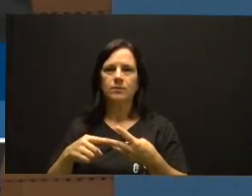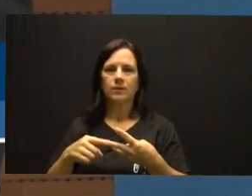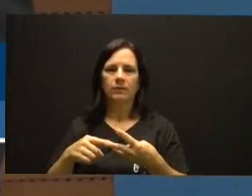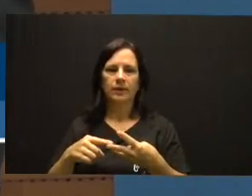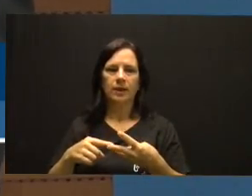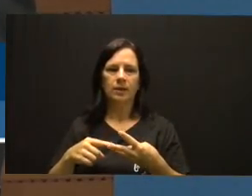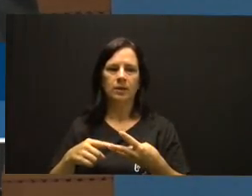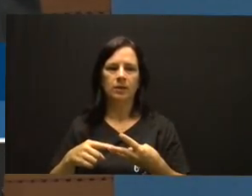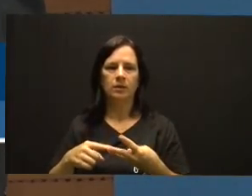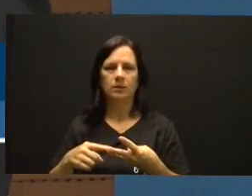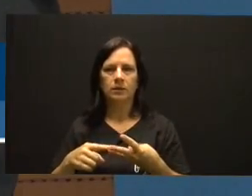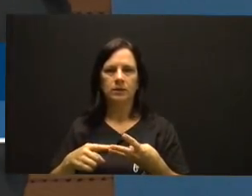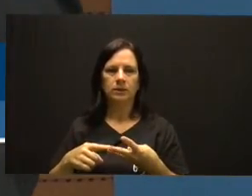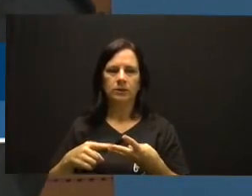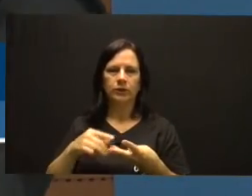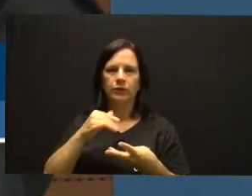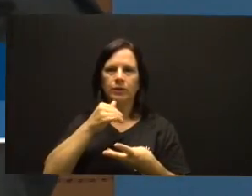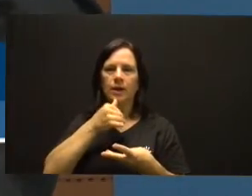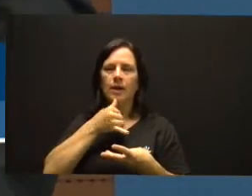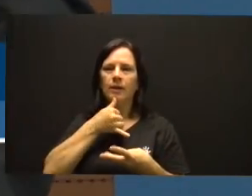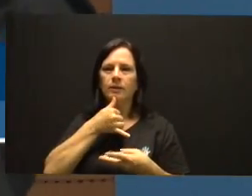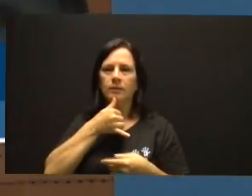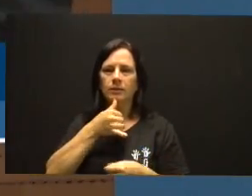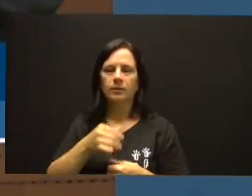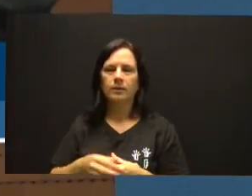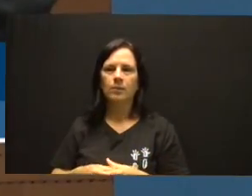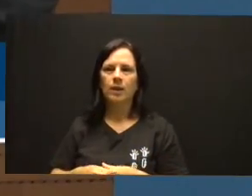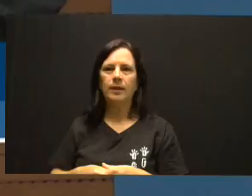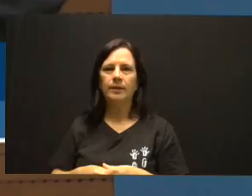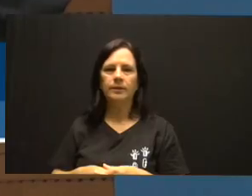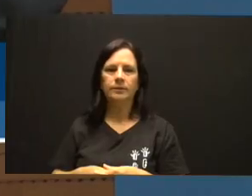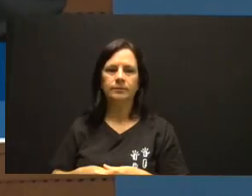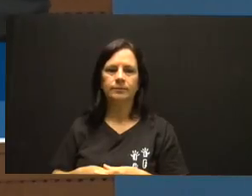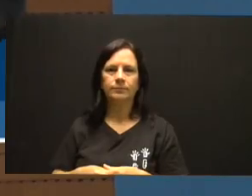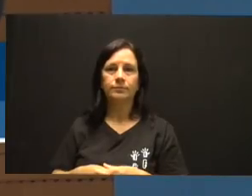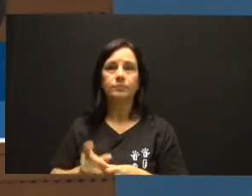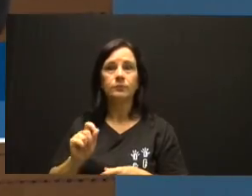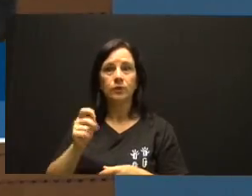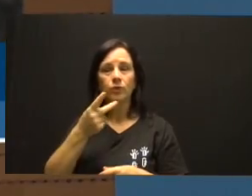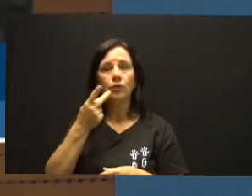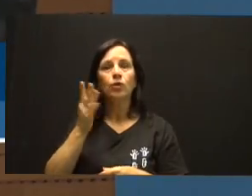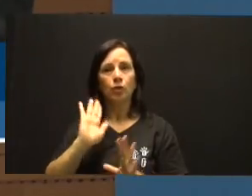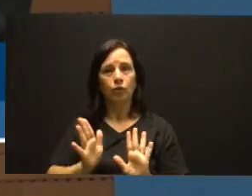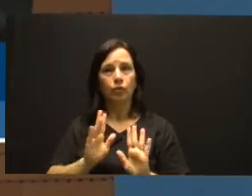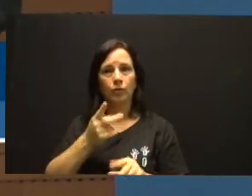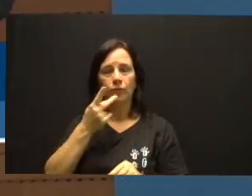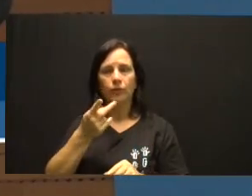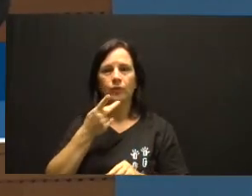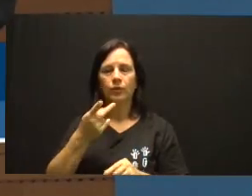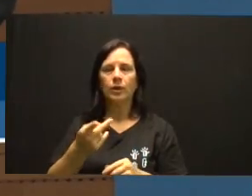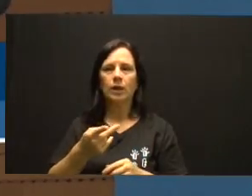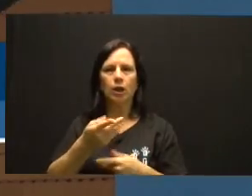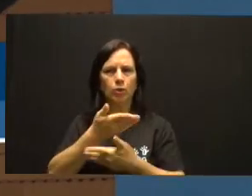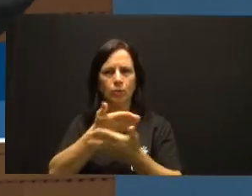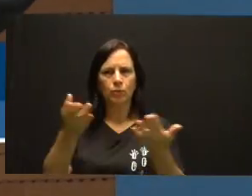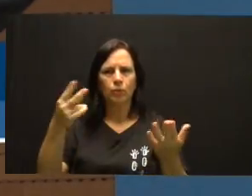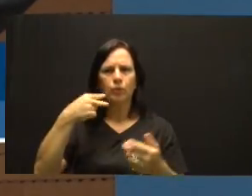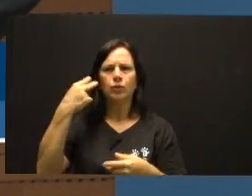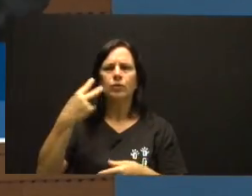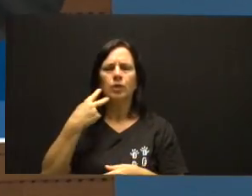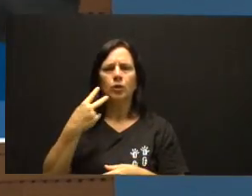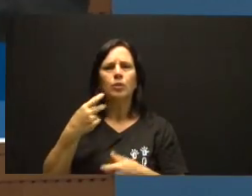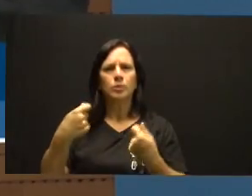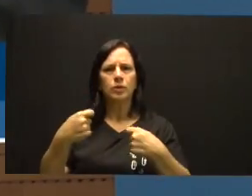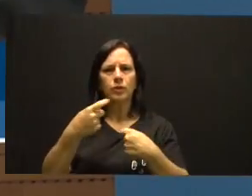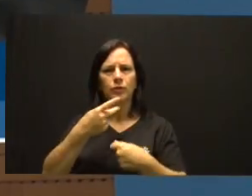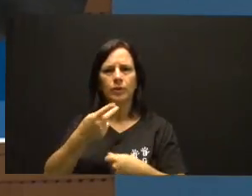hoje está, infelizmente, também alagando. E aí, o que é que eu falei? O que é que eu quero trazer à luz dos vereadores e reiterar